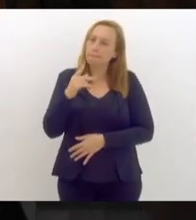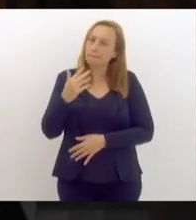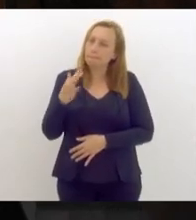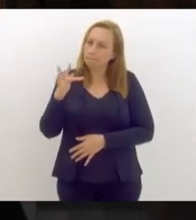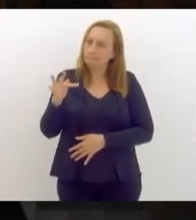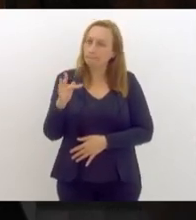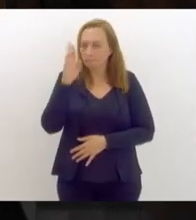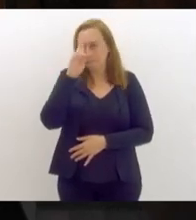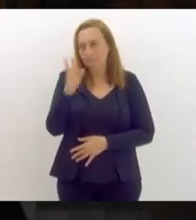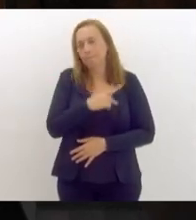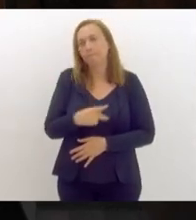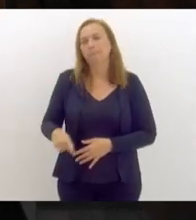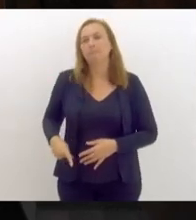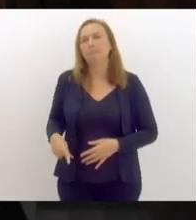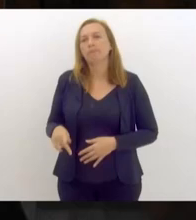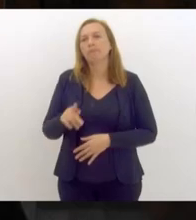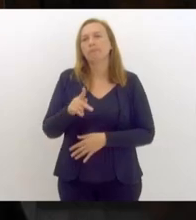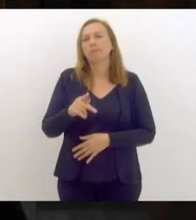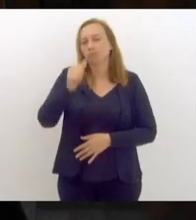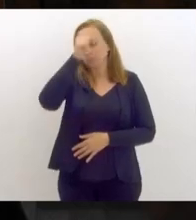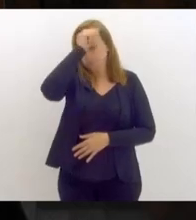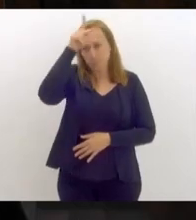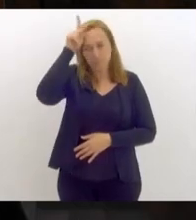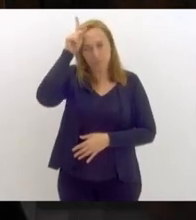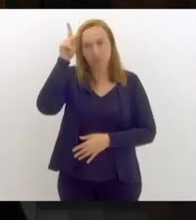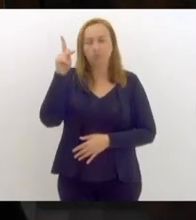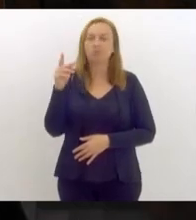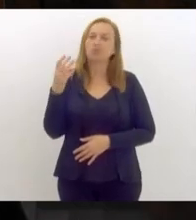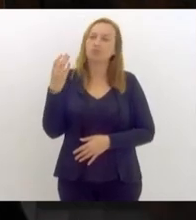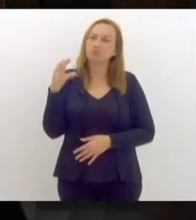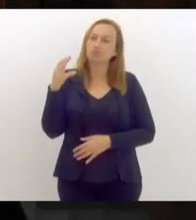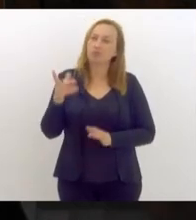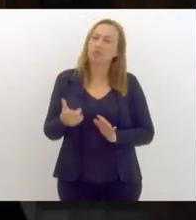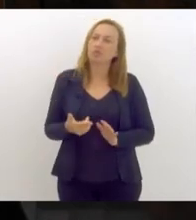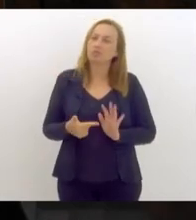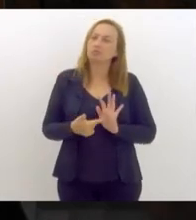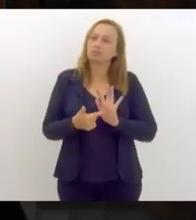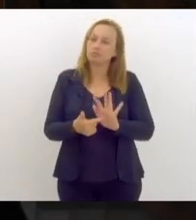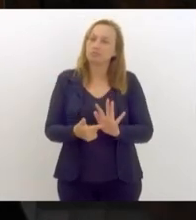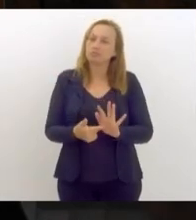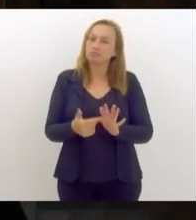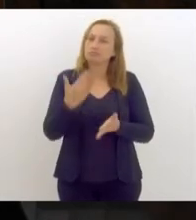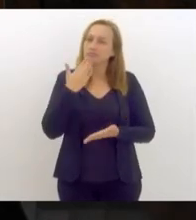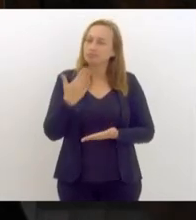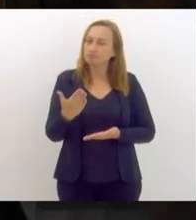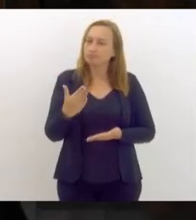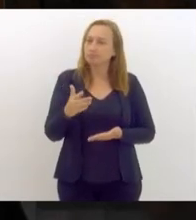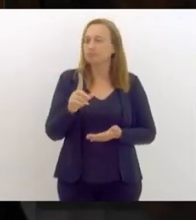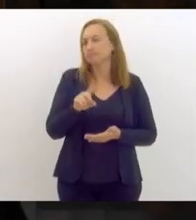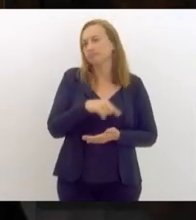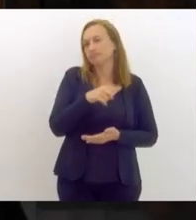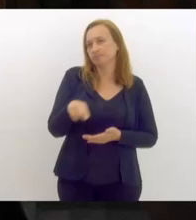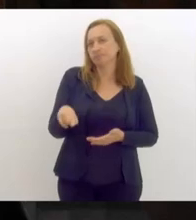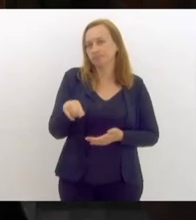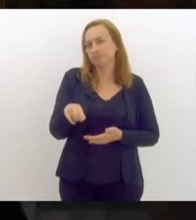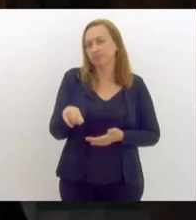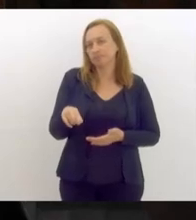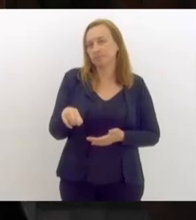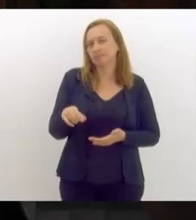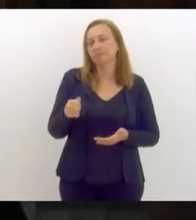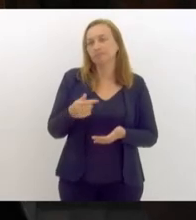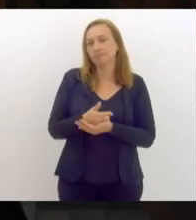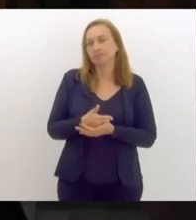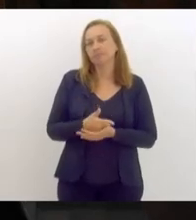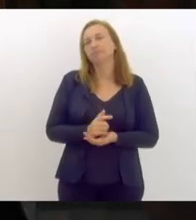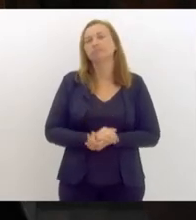do que a prefeitura de Niterói apresentou na sua petição solicitando a suspensão da execução da